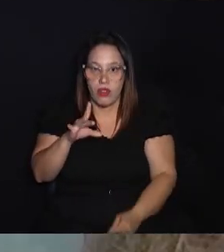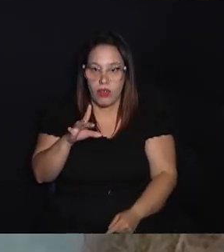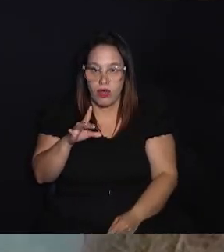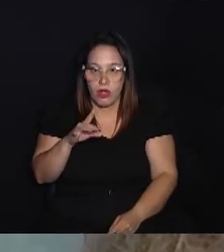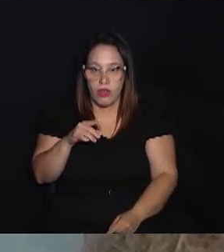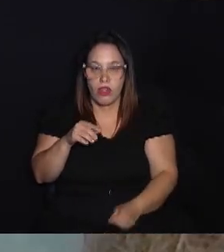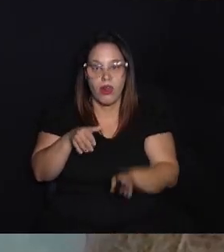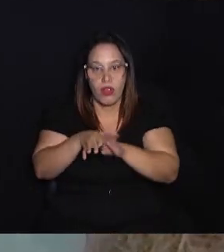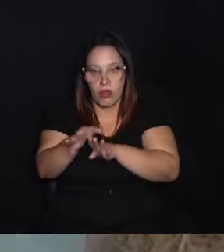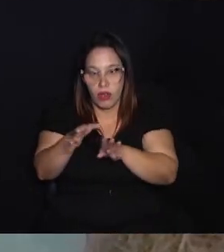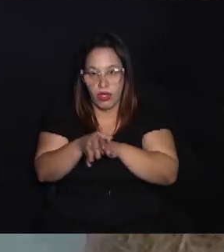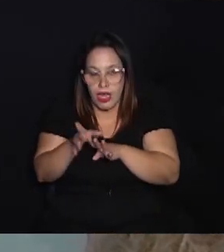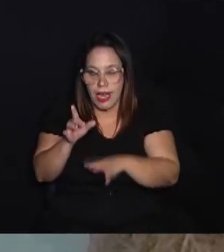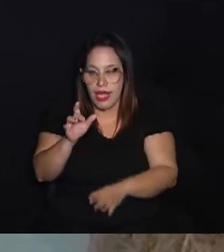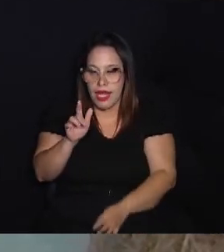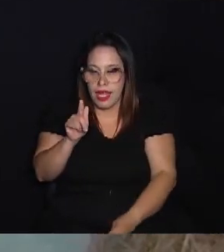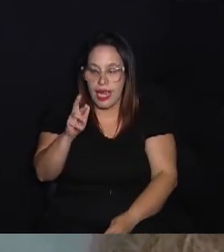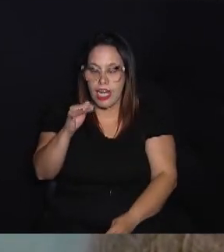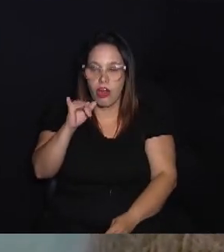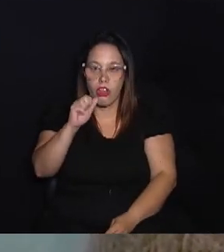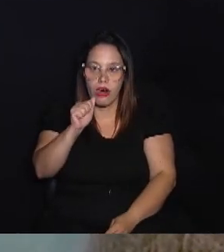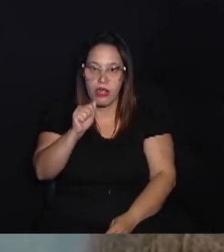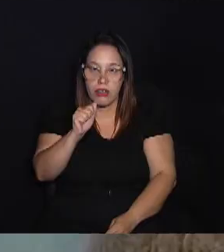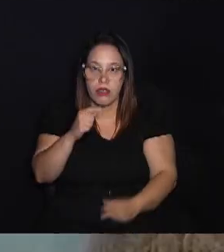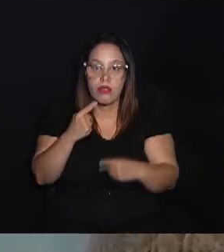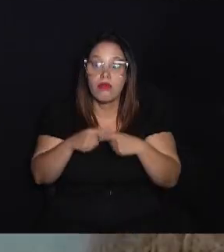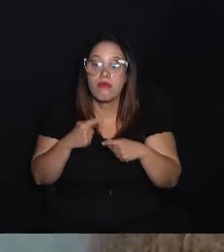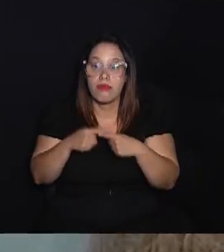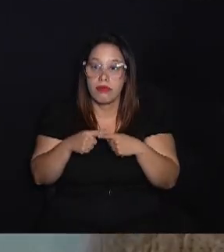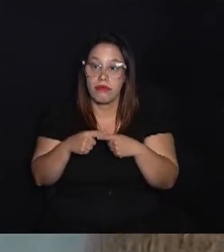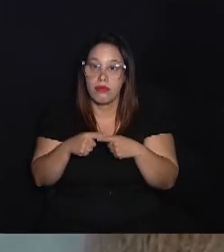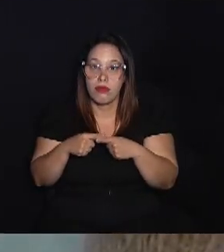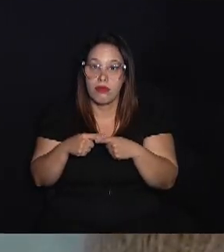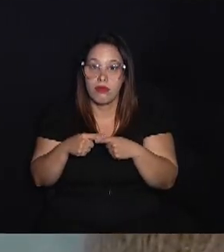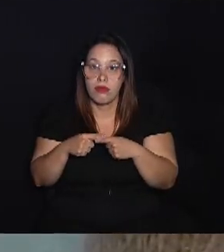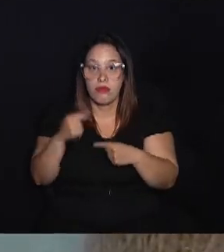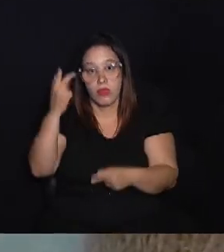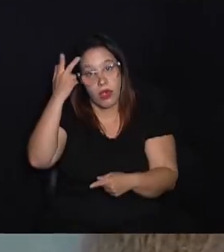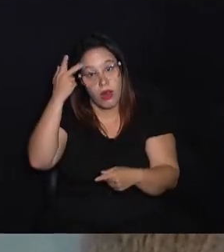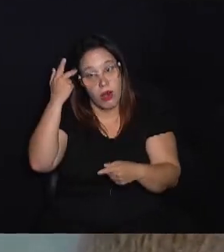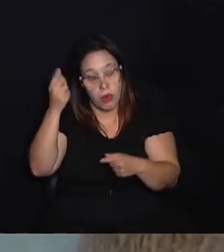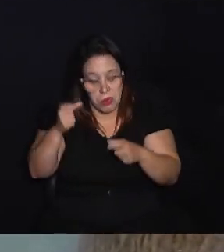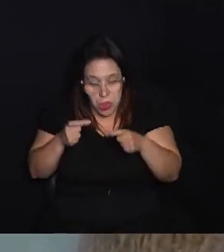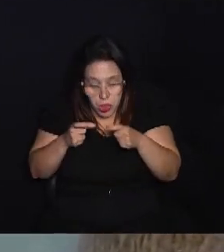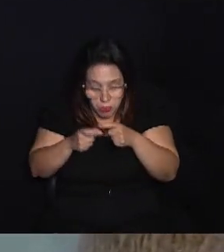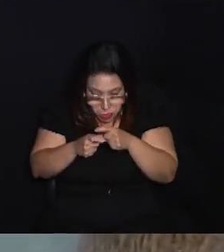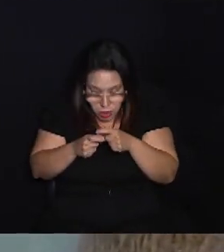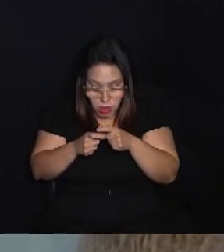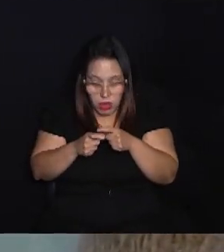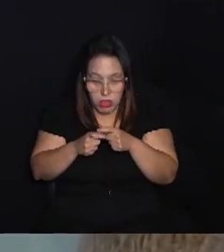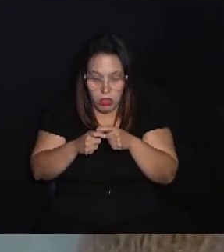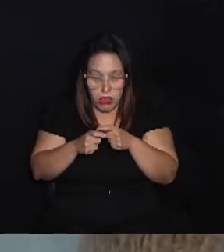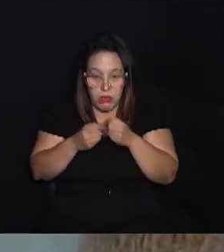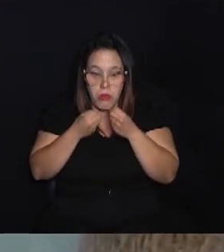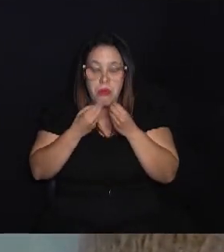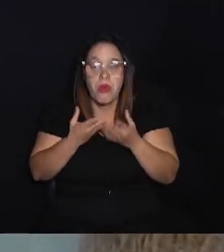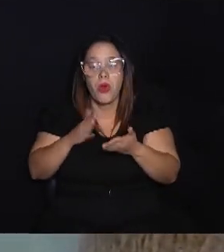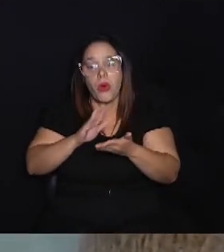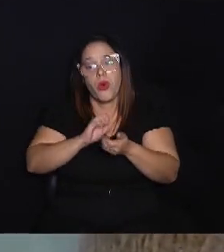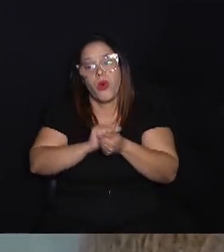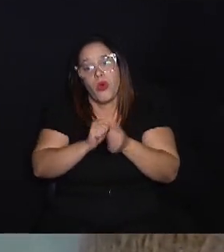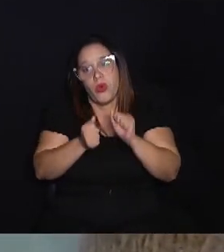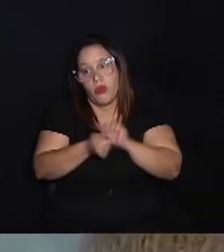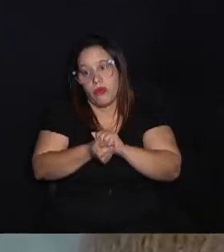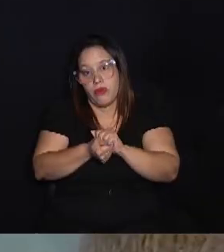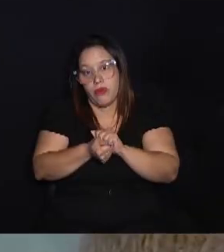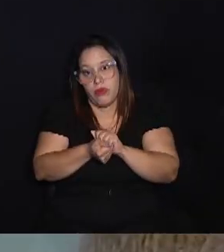não indica são gaiolas, né? Então, por quê? As gaiolas, elas são normalmente pequenas, né? E elas não têm uma boa adaptação na parte